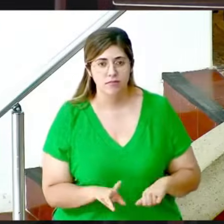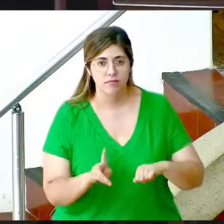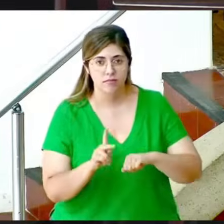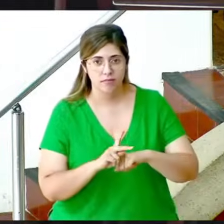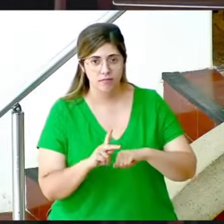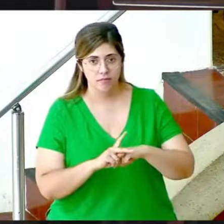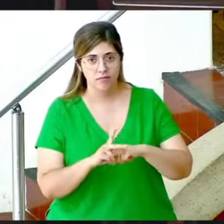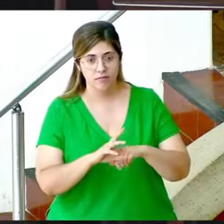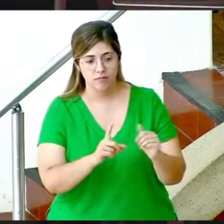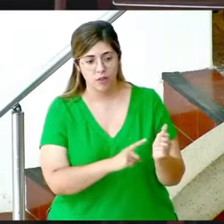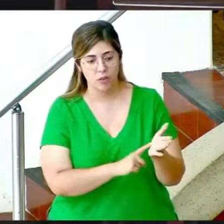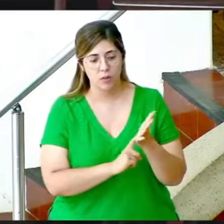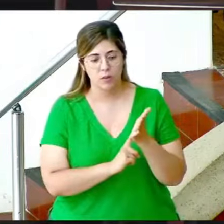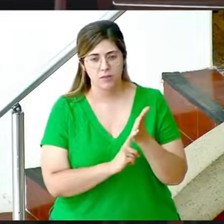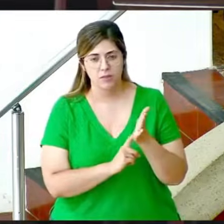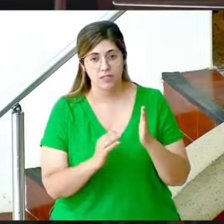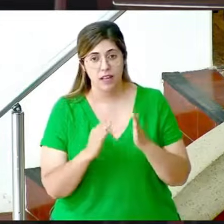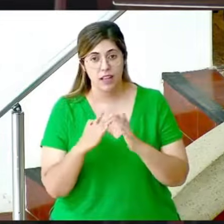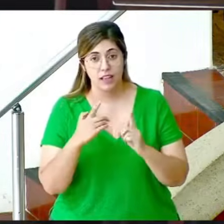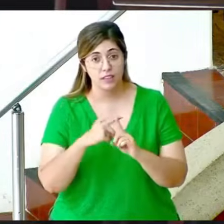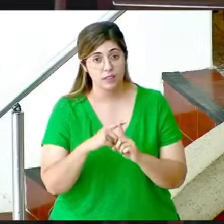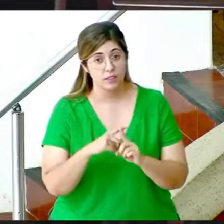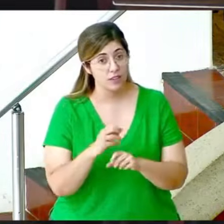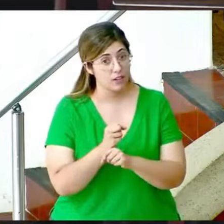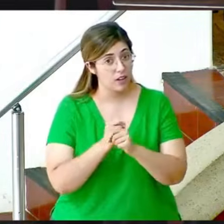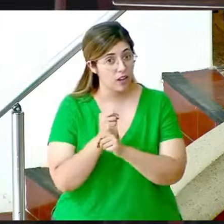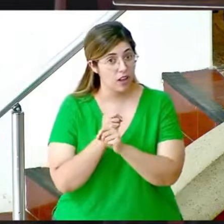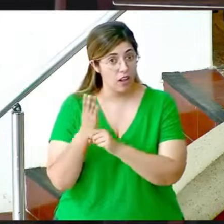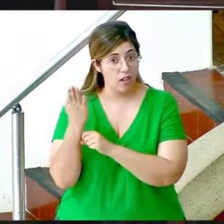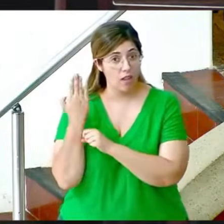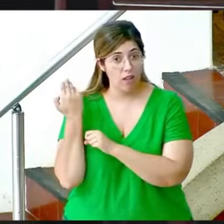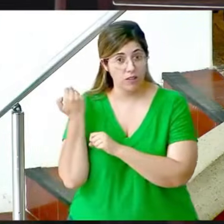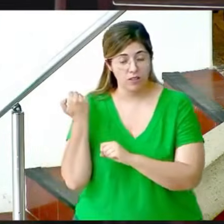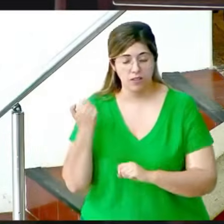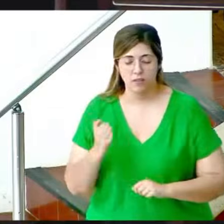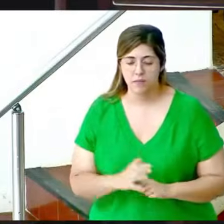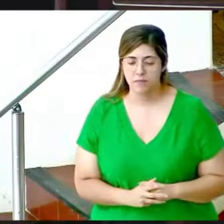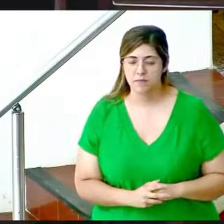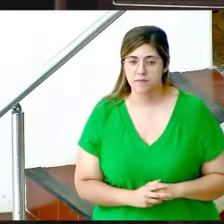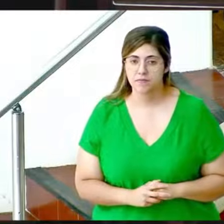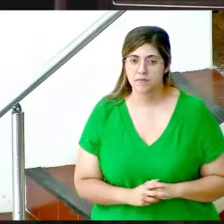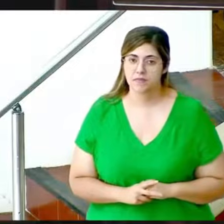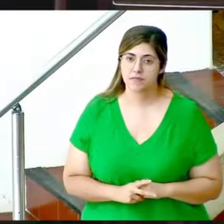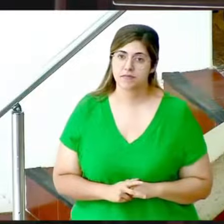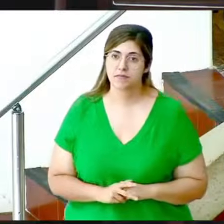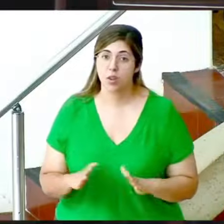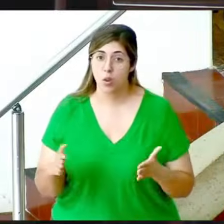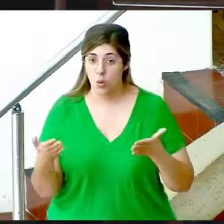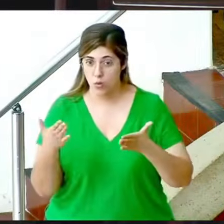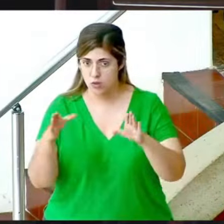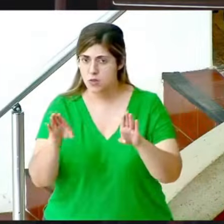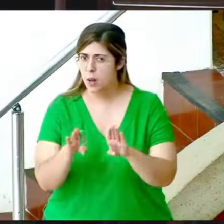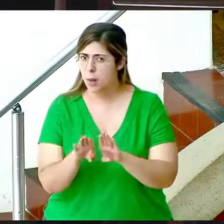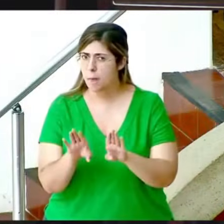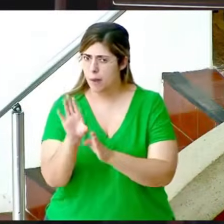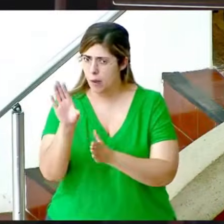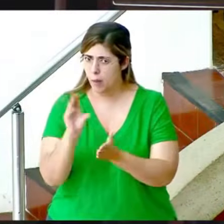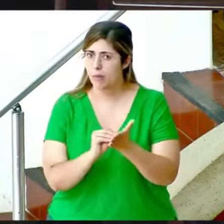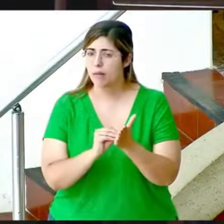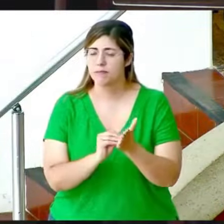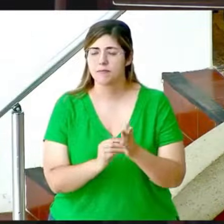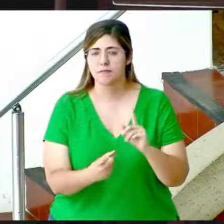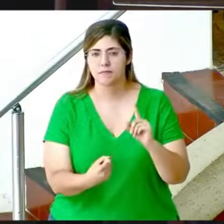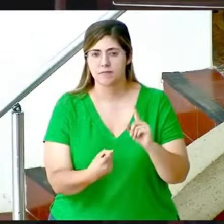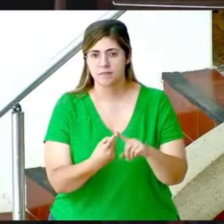igreja daquela época e que acho são esperáveis na igreja de hoje. Primeira palavrinha, está aqui no